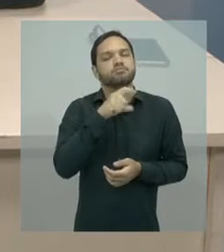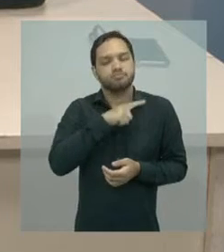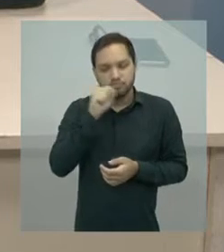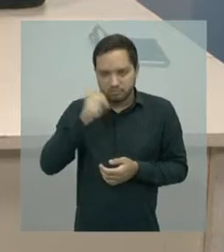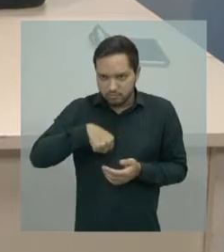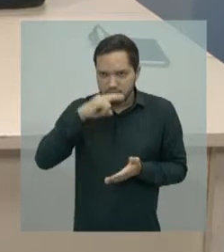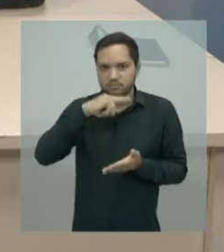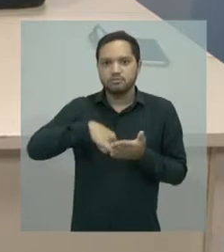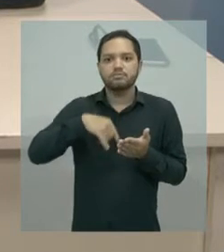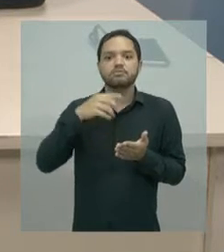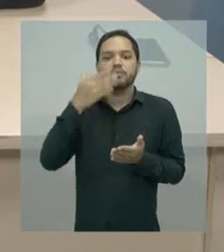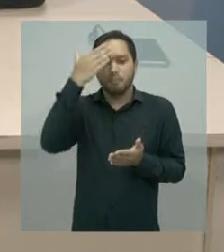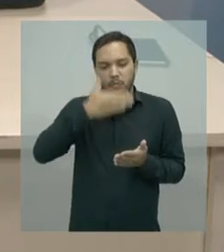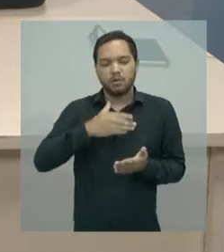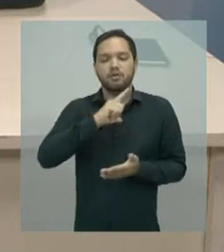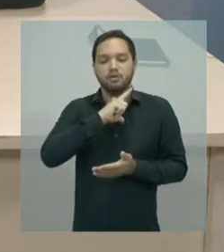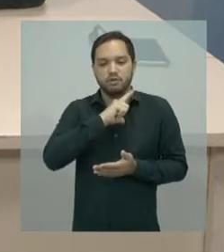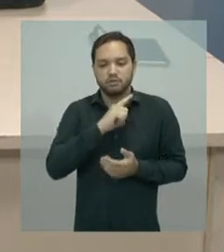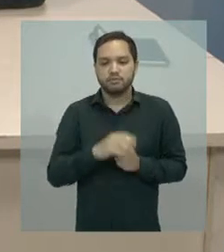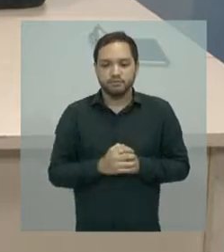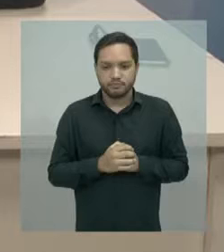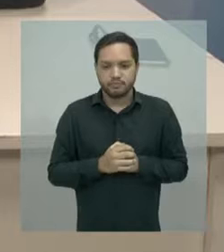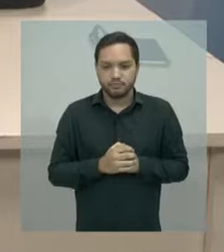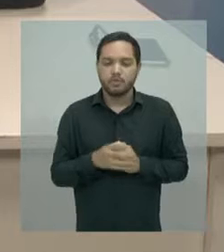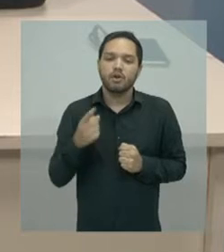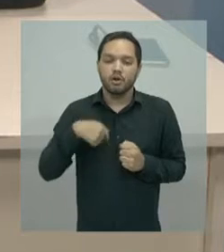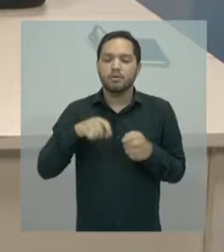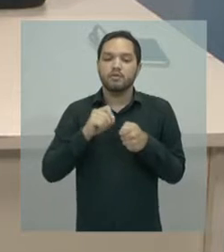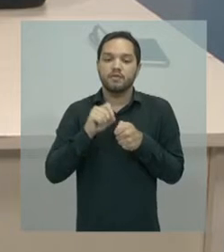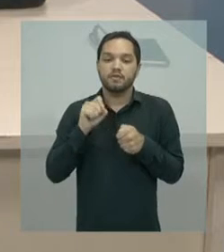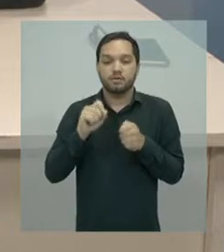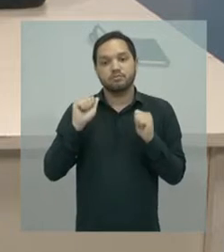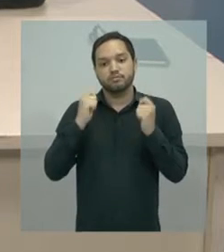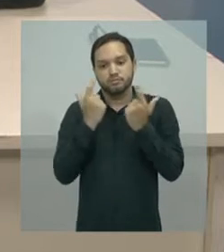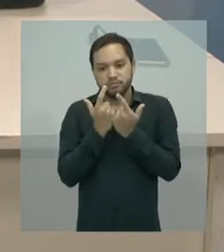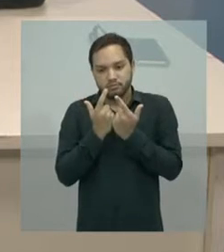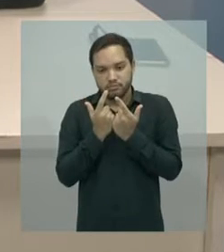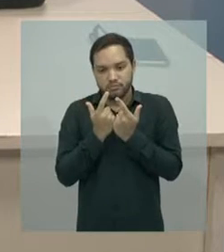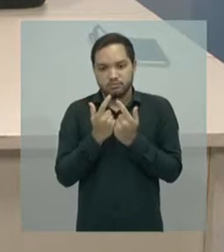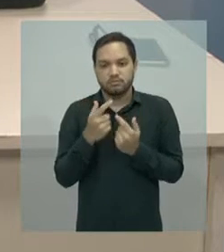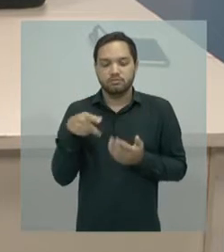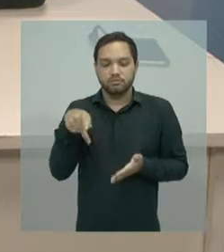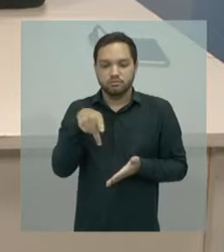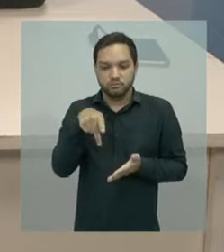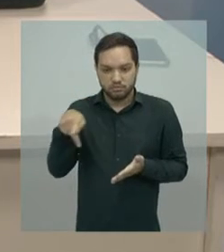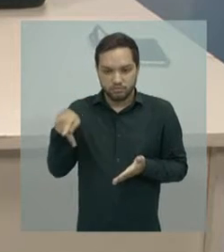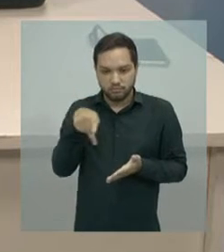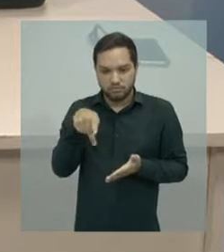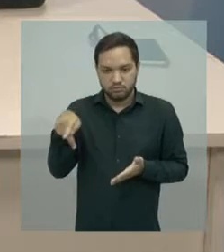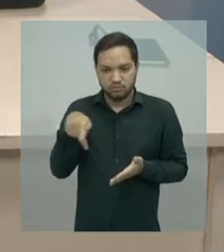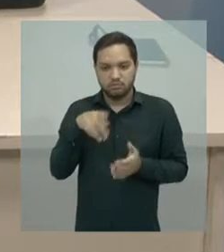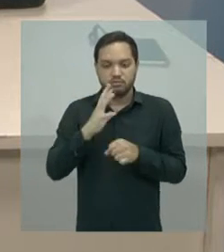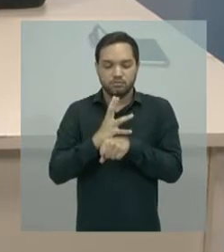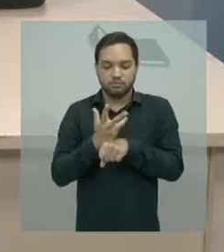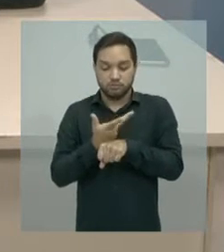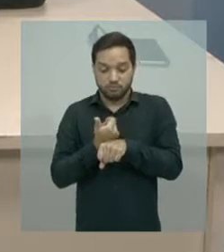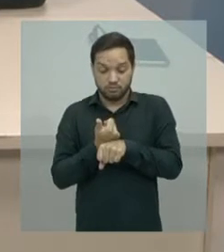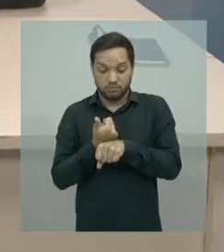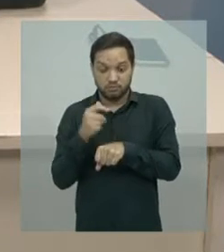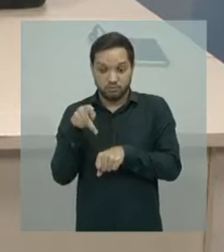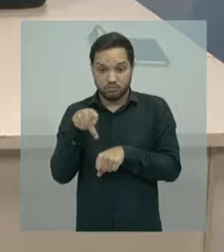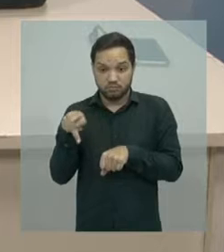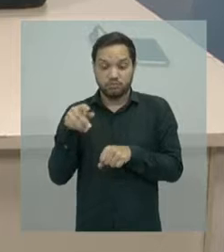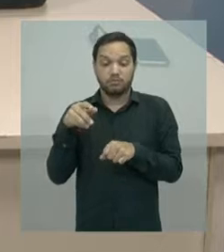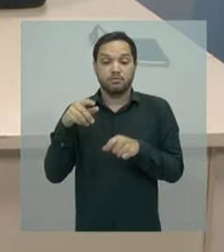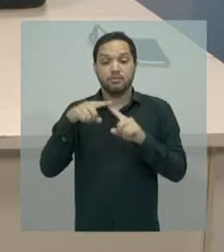documentado. Então, no momento que a gente precisa, a Assembleia, através da nossa presidente, que é desse evento, que é